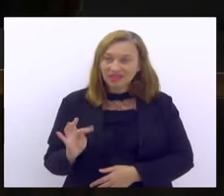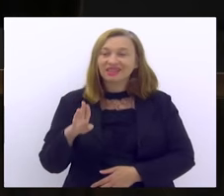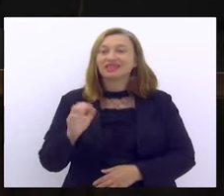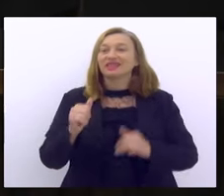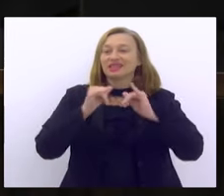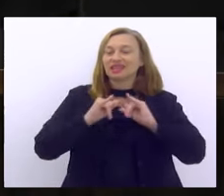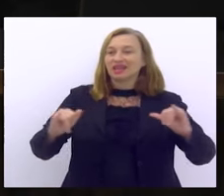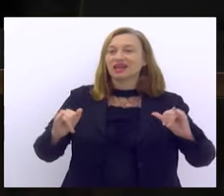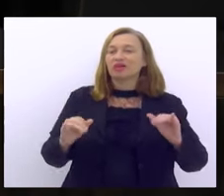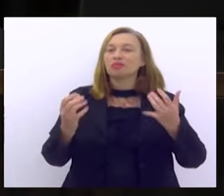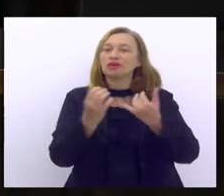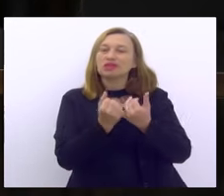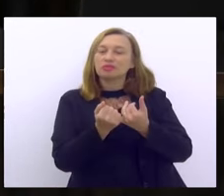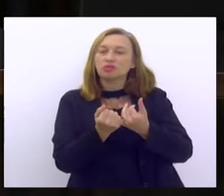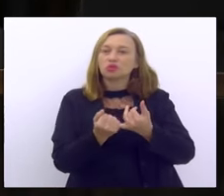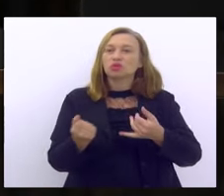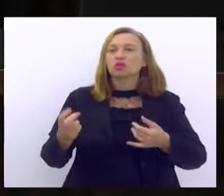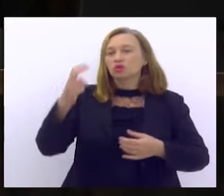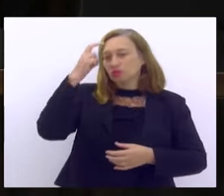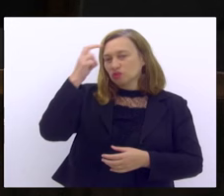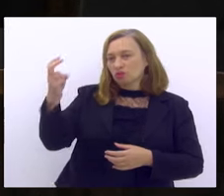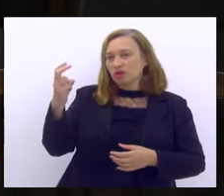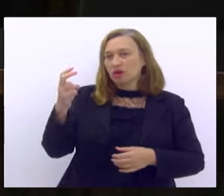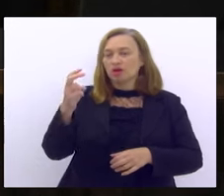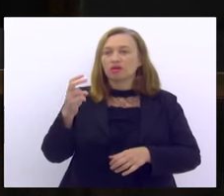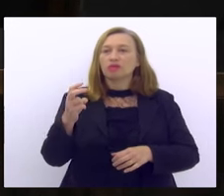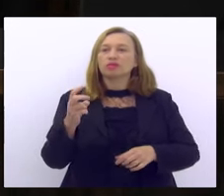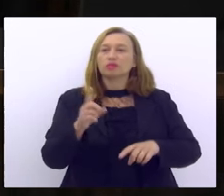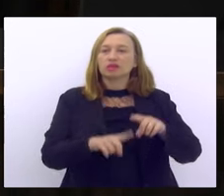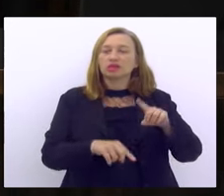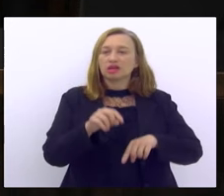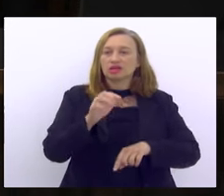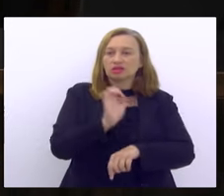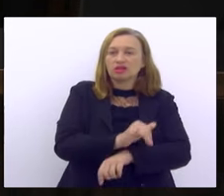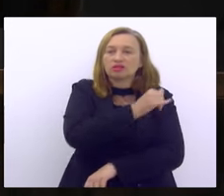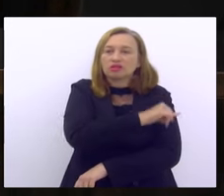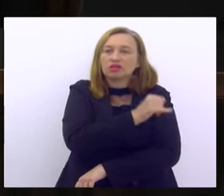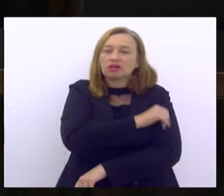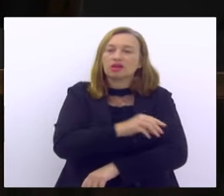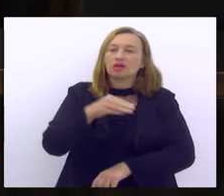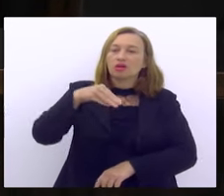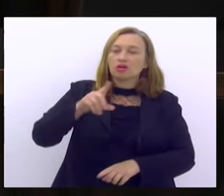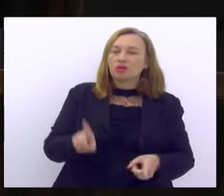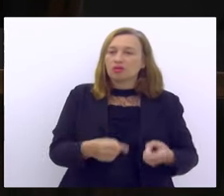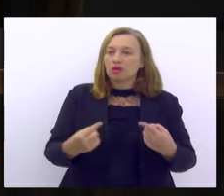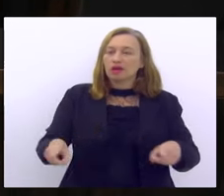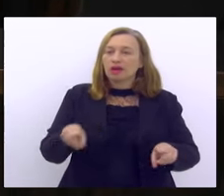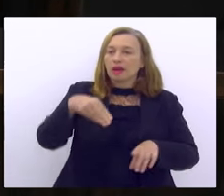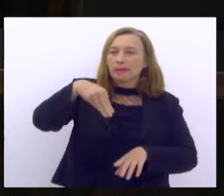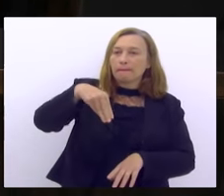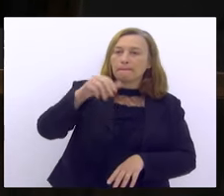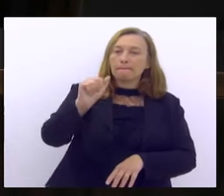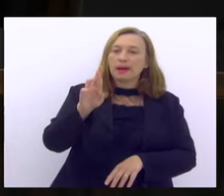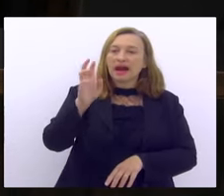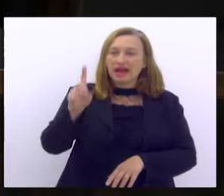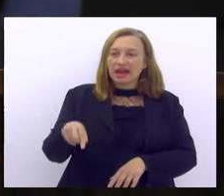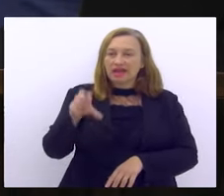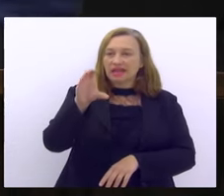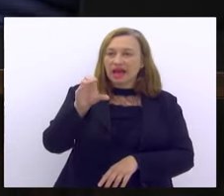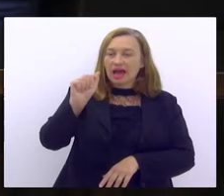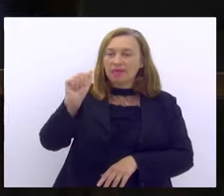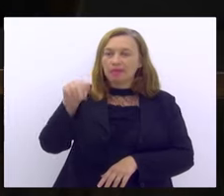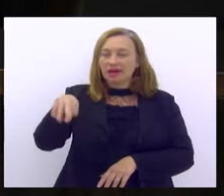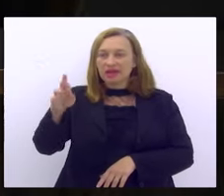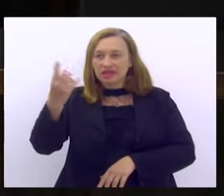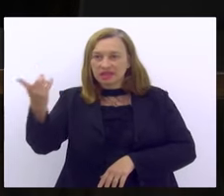declara como patrimônio cultural e material do Estado do Rio de Janeiro a Orquestra Maré do Amanhã. Parecer da Comissão de Constituição e Justiça pela